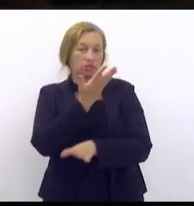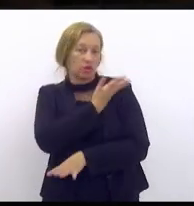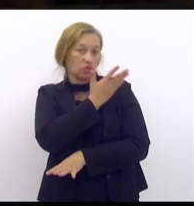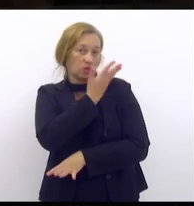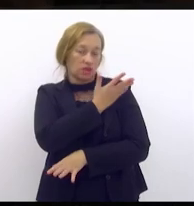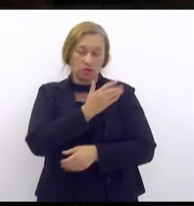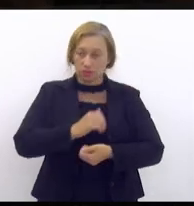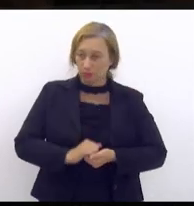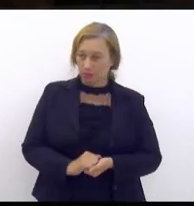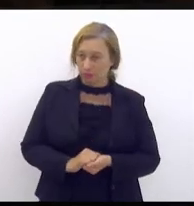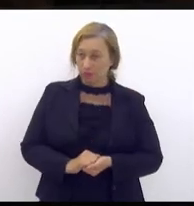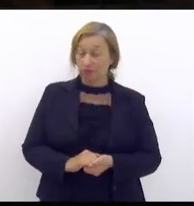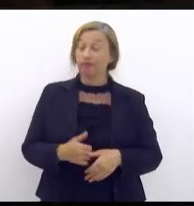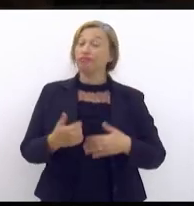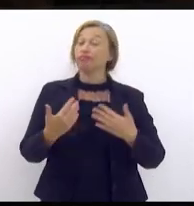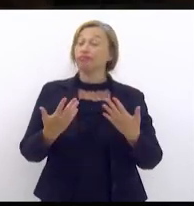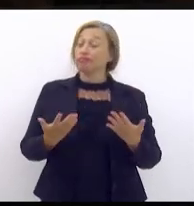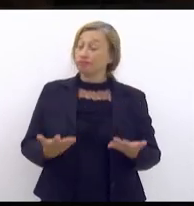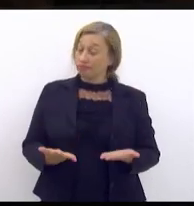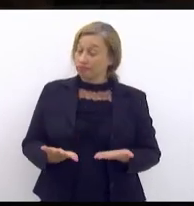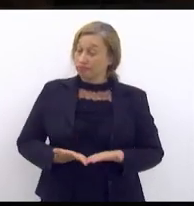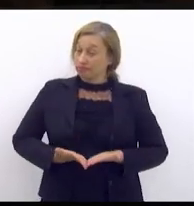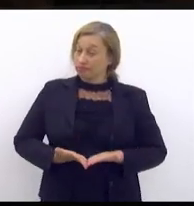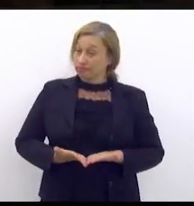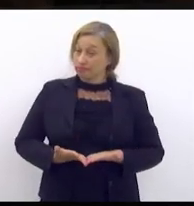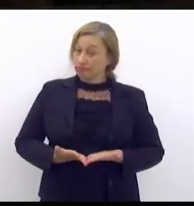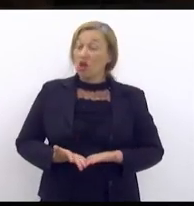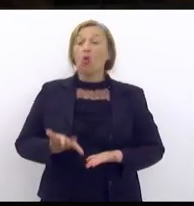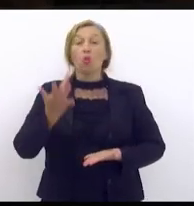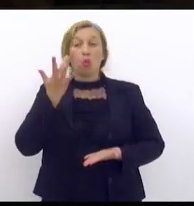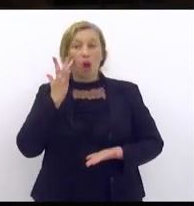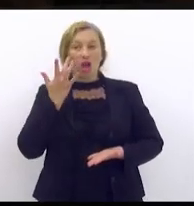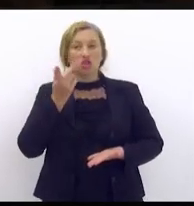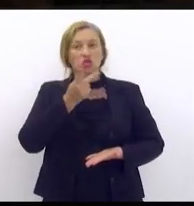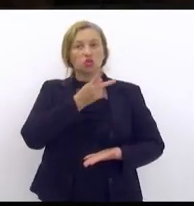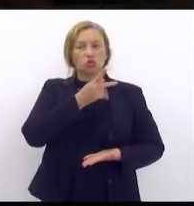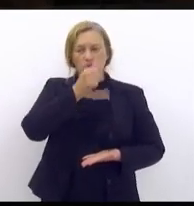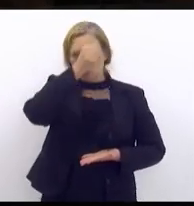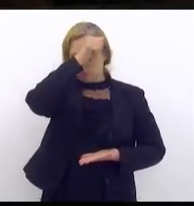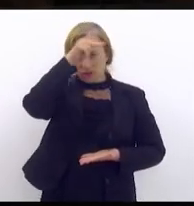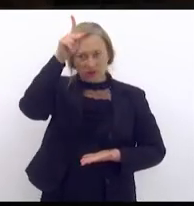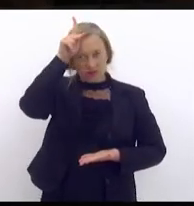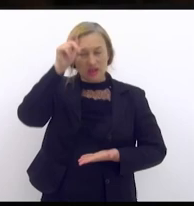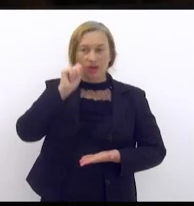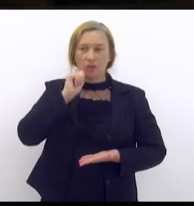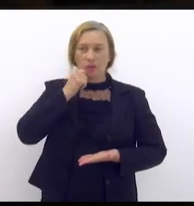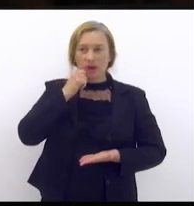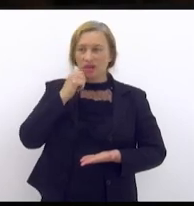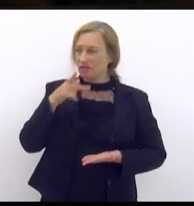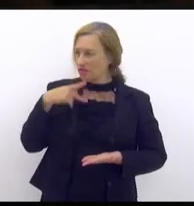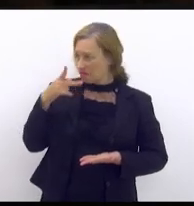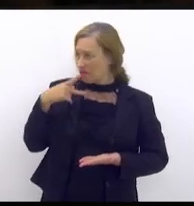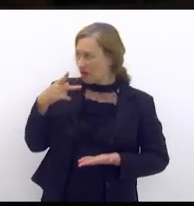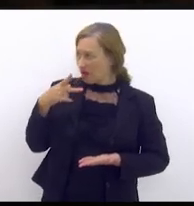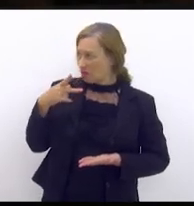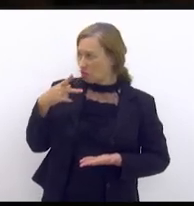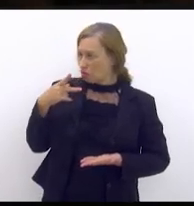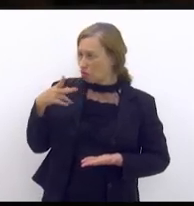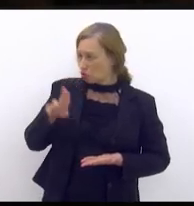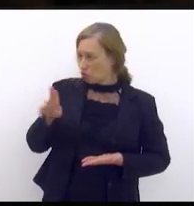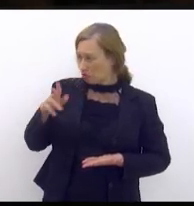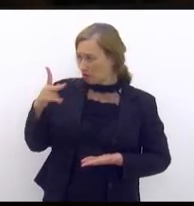preconceitos. Aliás, acho que o prefeito Eduardo Paes foi citado, porque